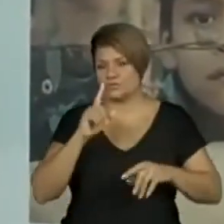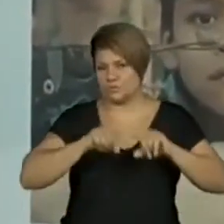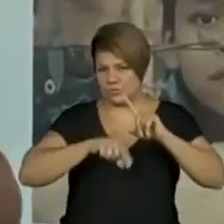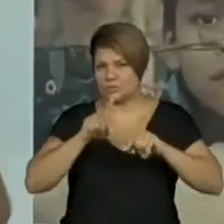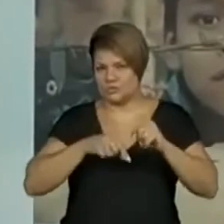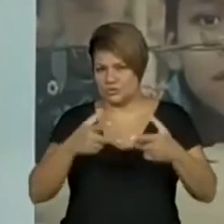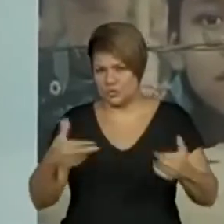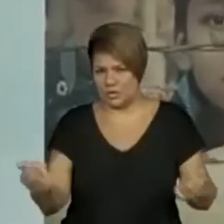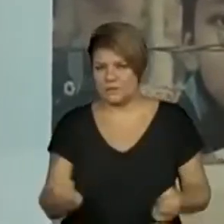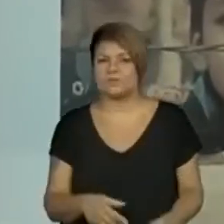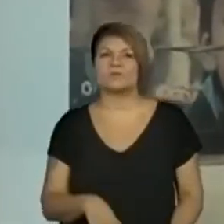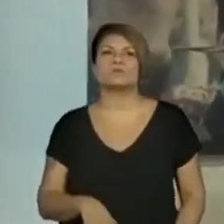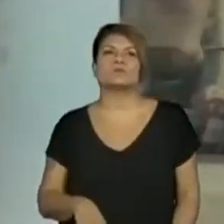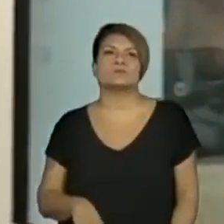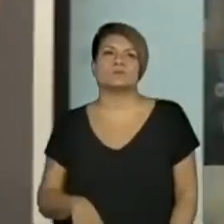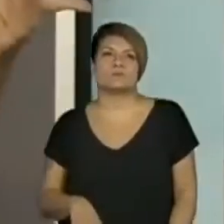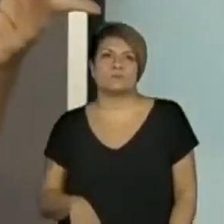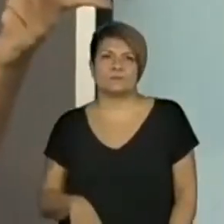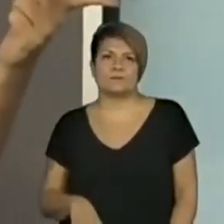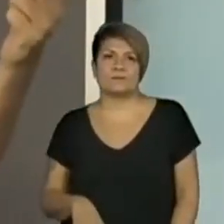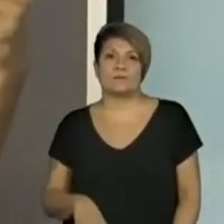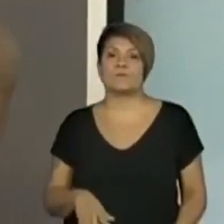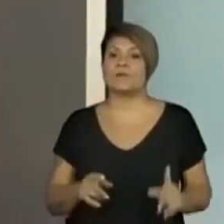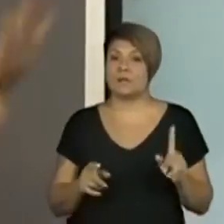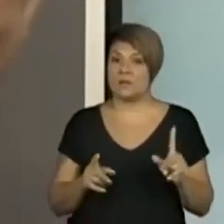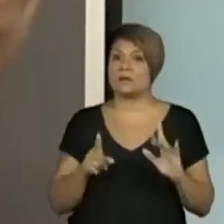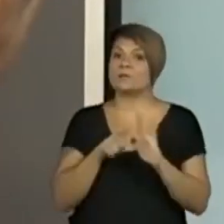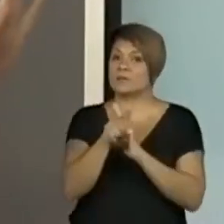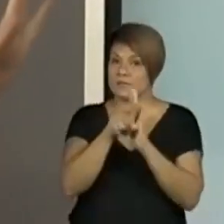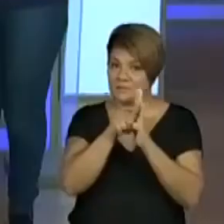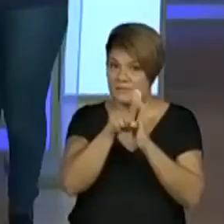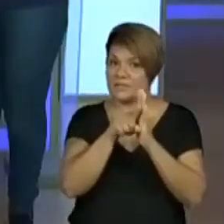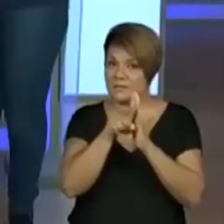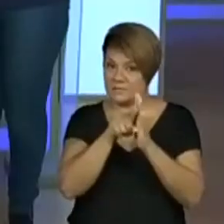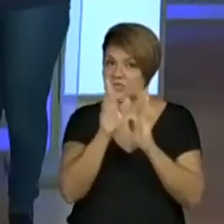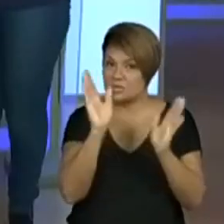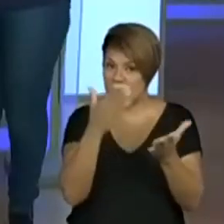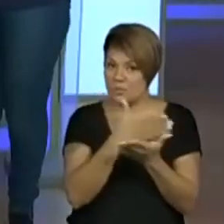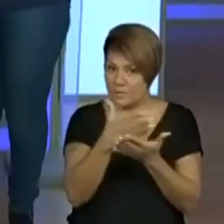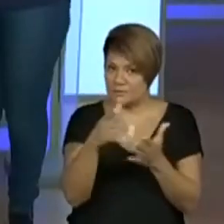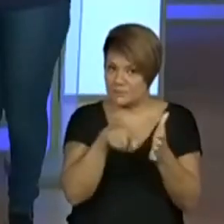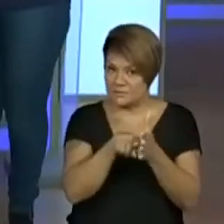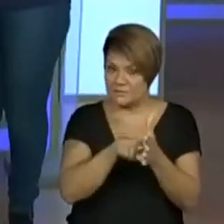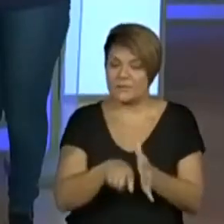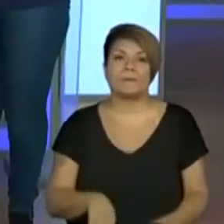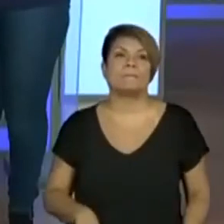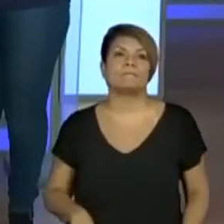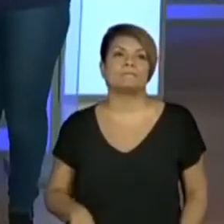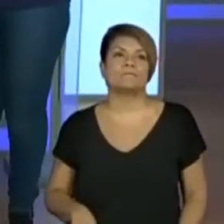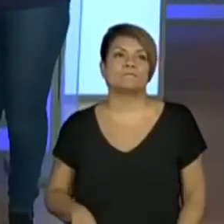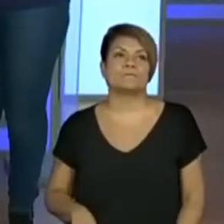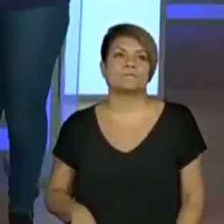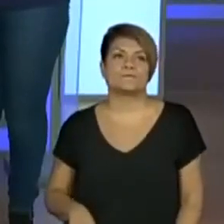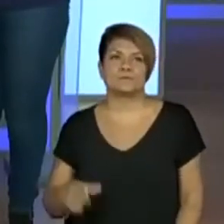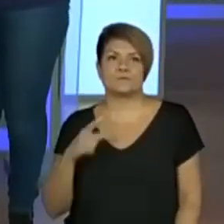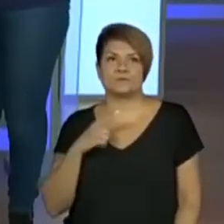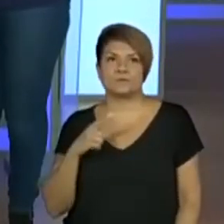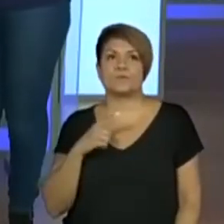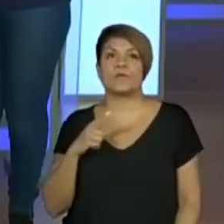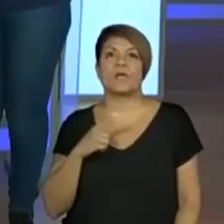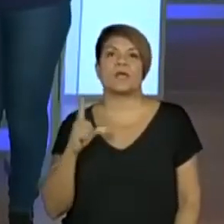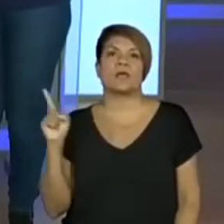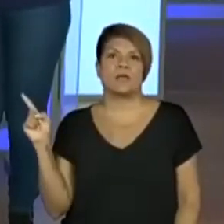tempinho aqui mas seria bem interessante a gás pesquisei já fez em sobre isso bom e a gente tem a sua daqui